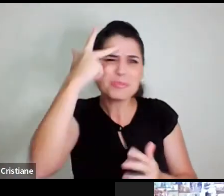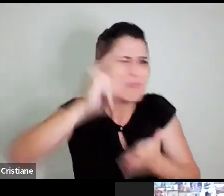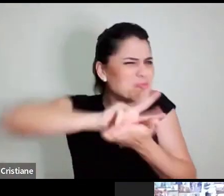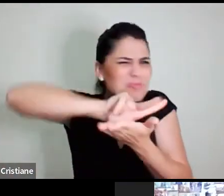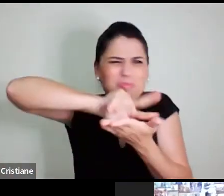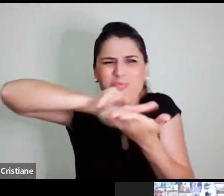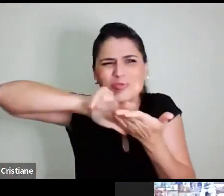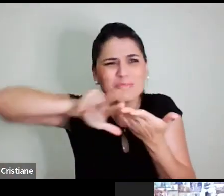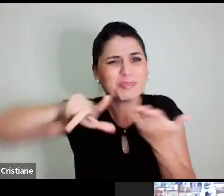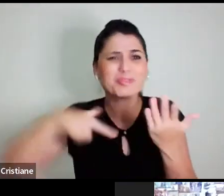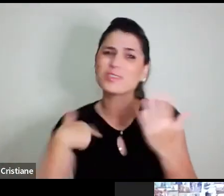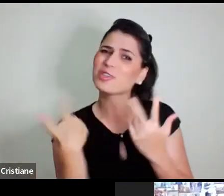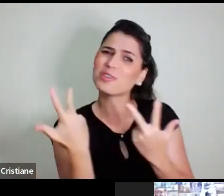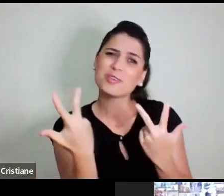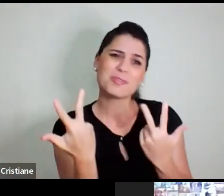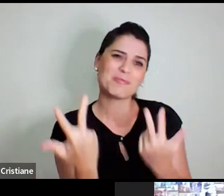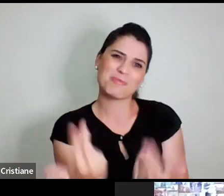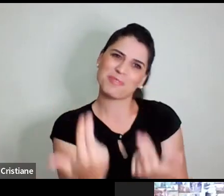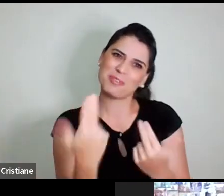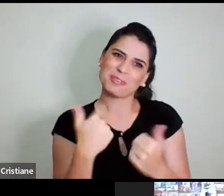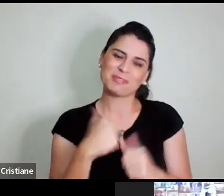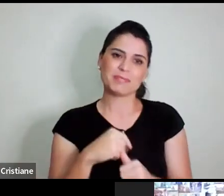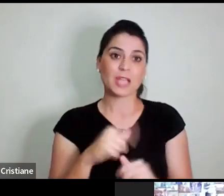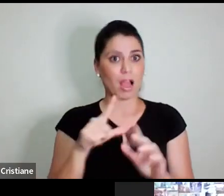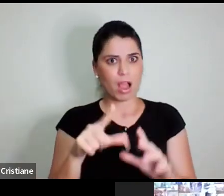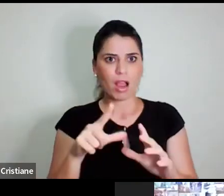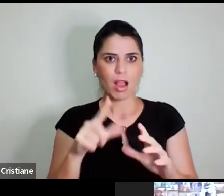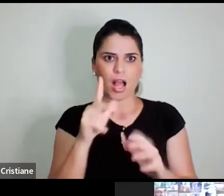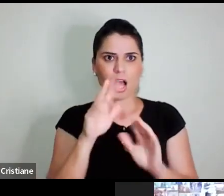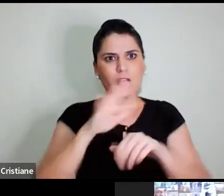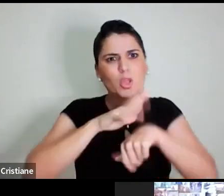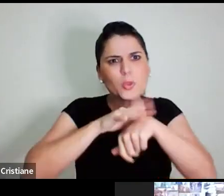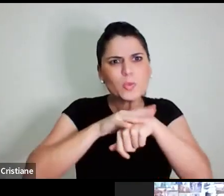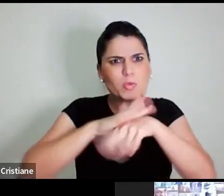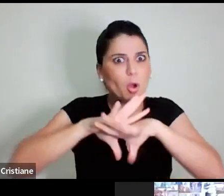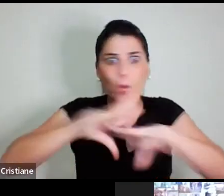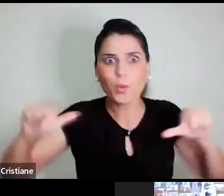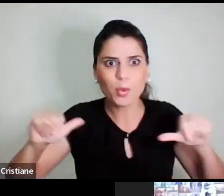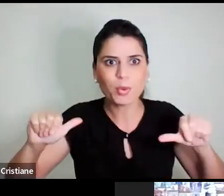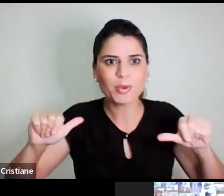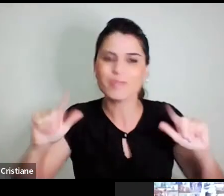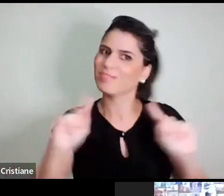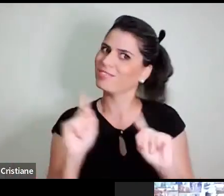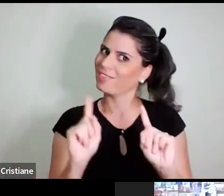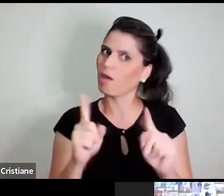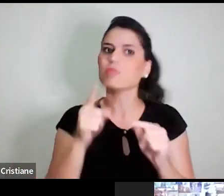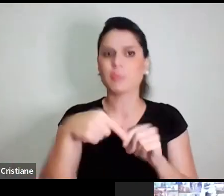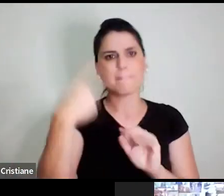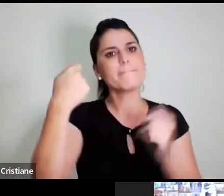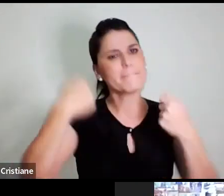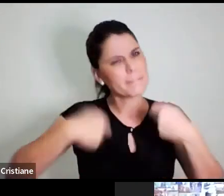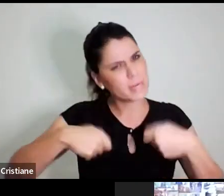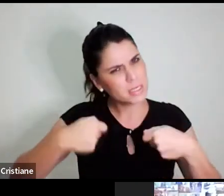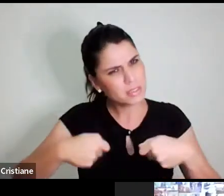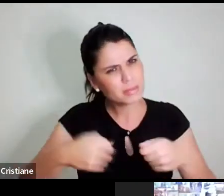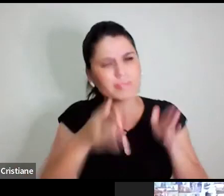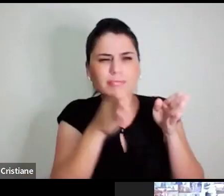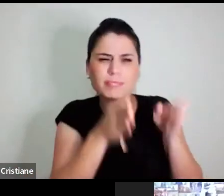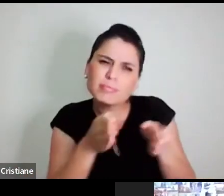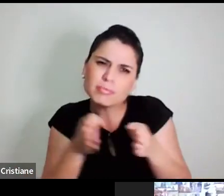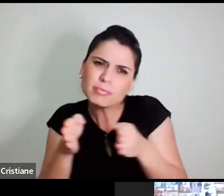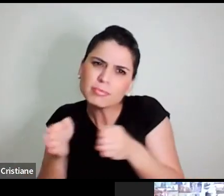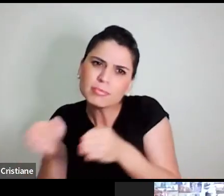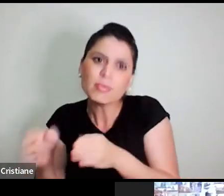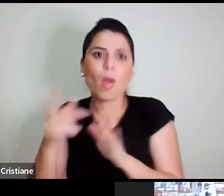vida. Mas, como eu sempre digo, não é cura. Continue usando do jeito certo para que você tenha mais saúde,